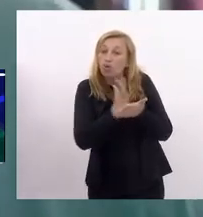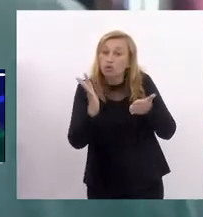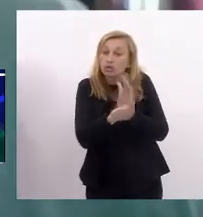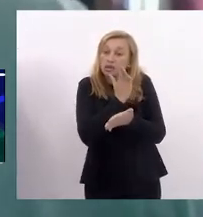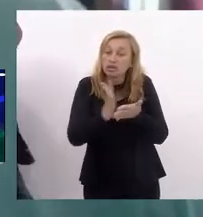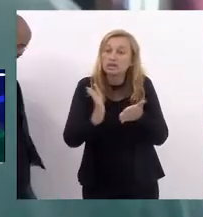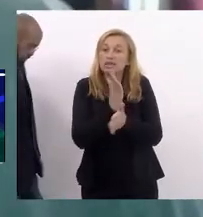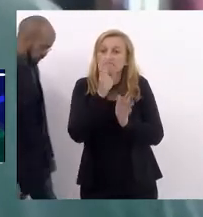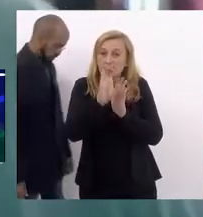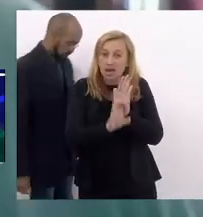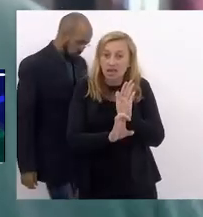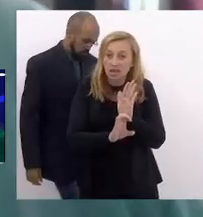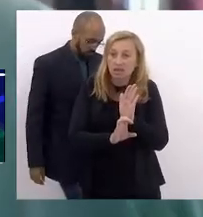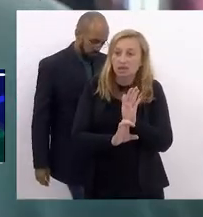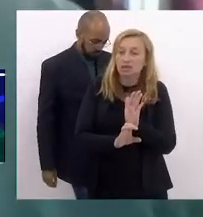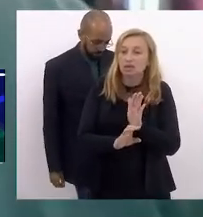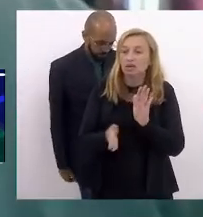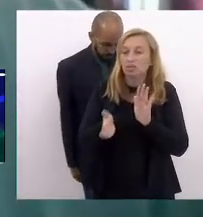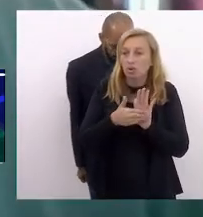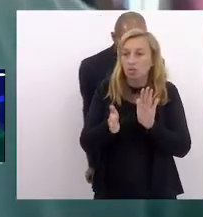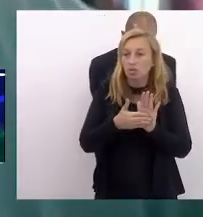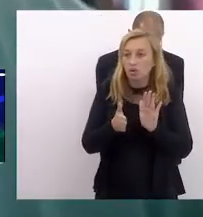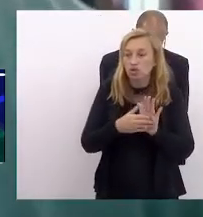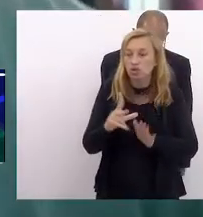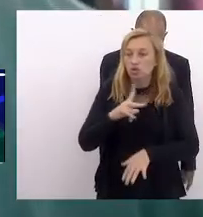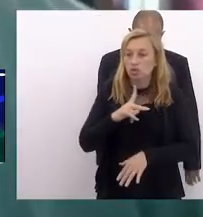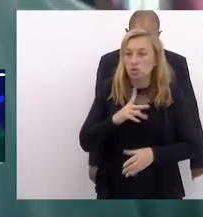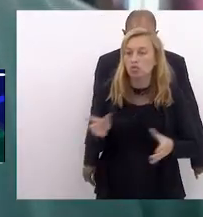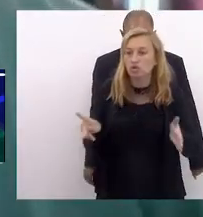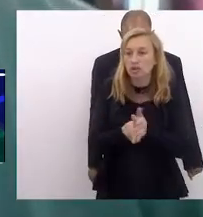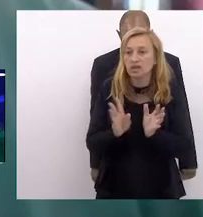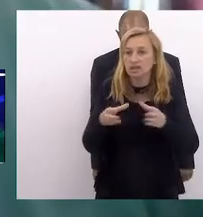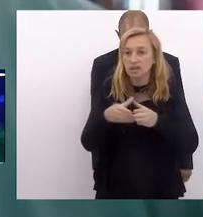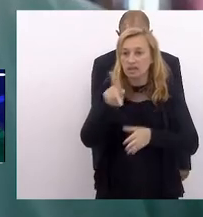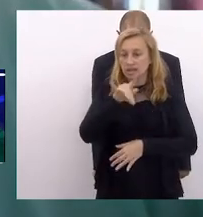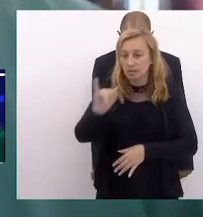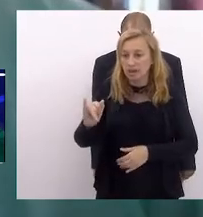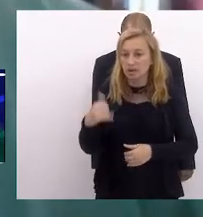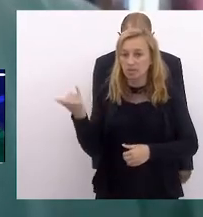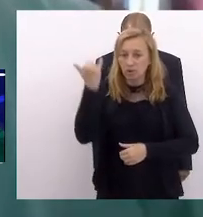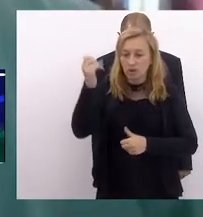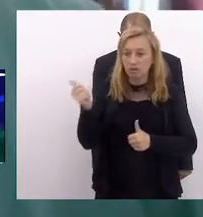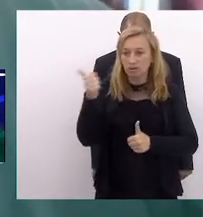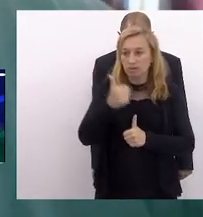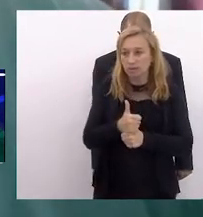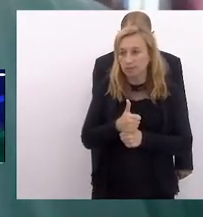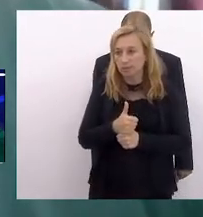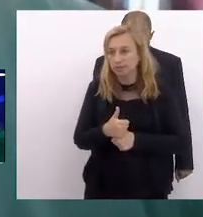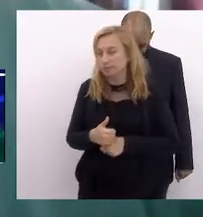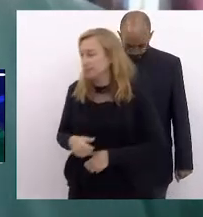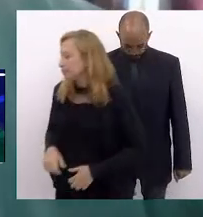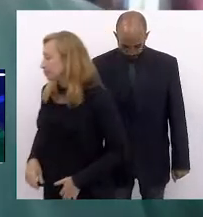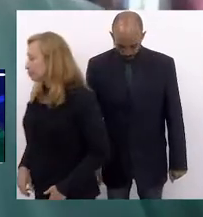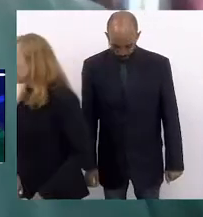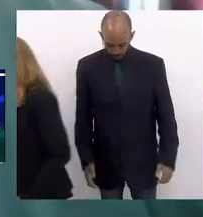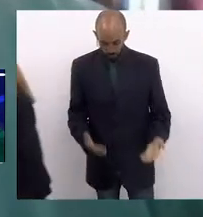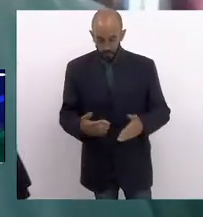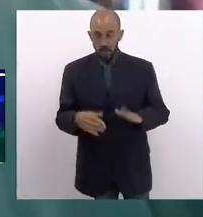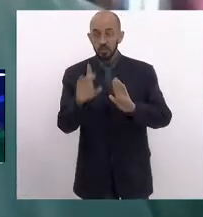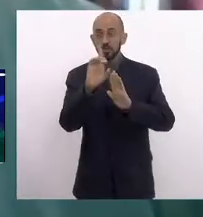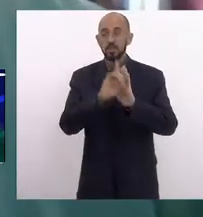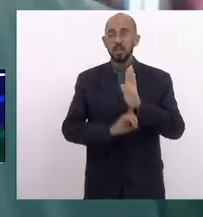algumas emendas que foram propostas pelos próprios membros dessa CPI tão importante então queria declarar o